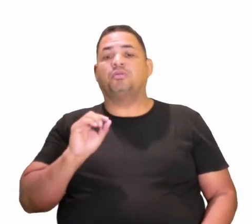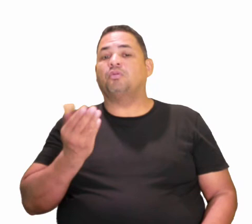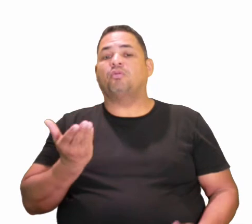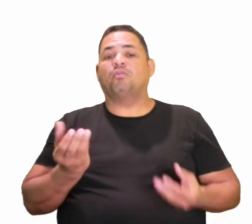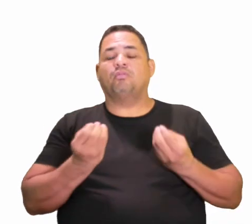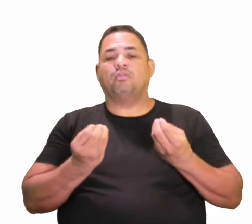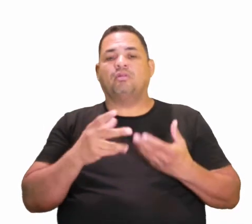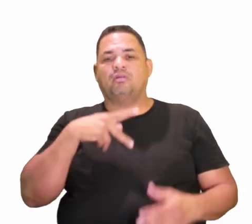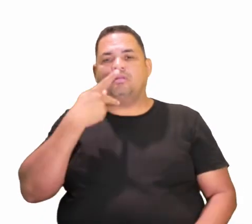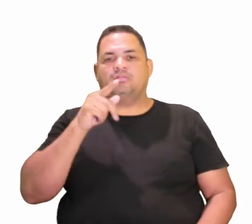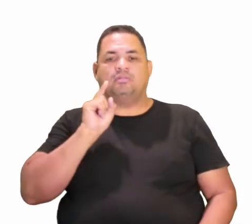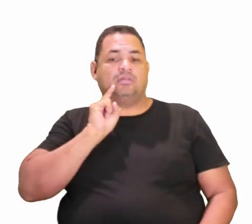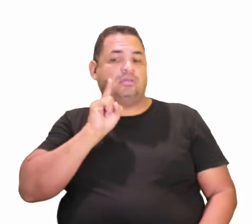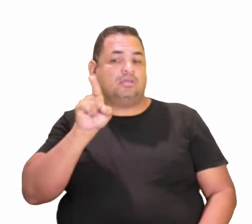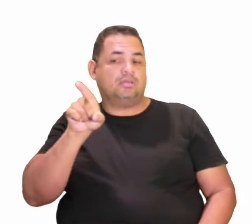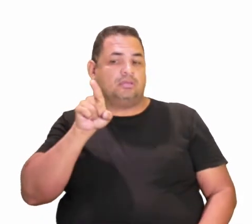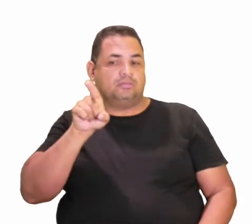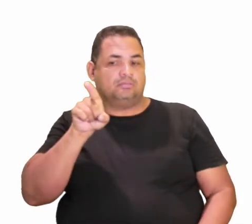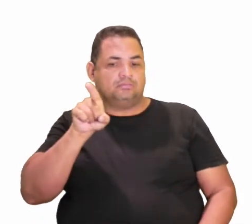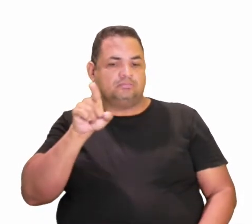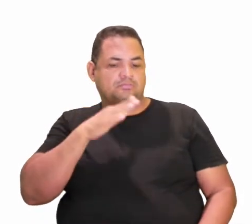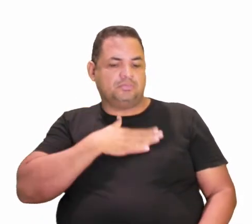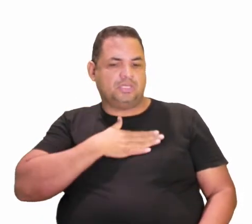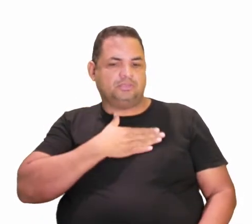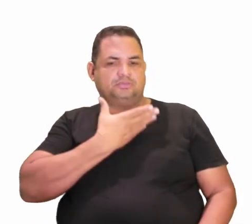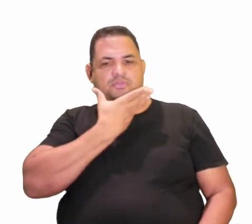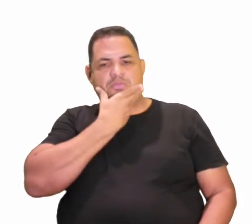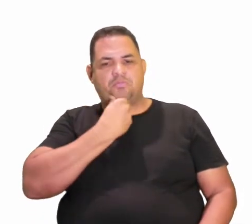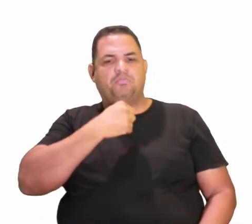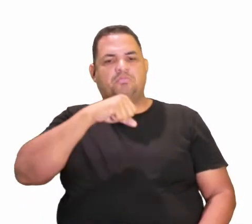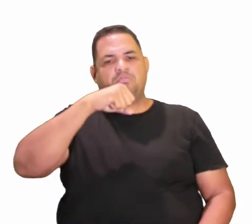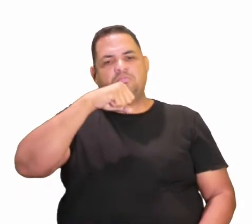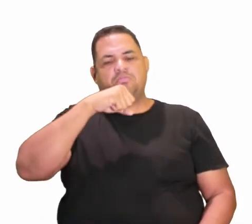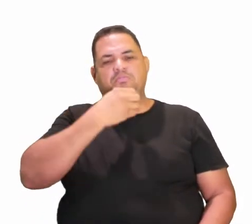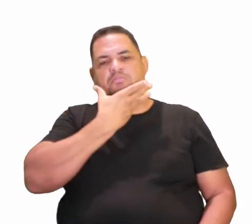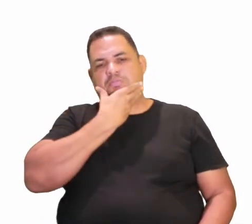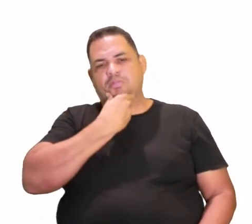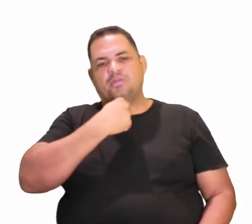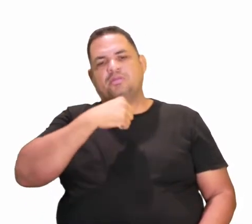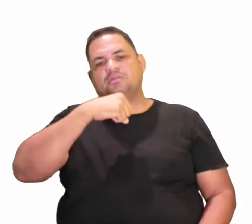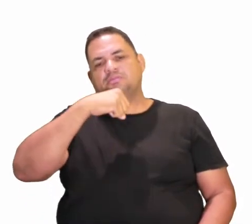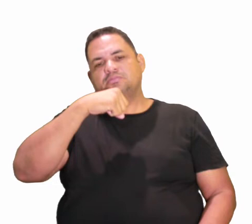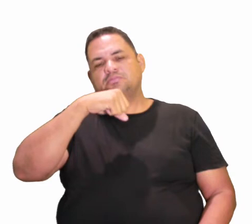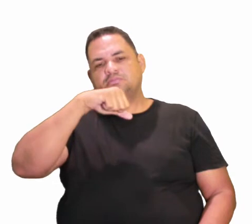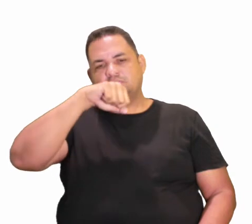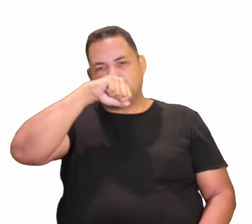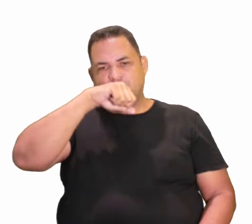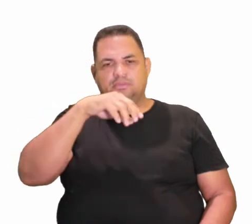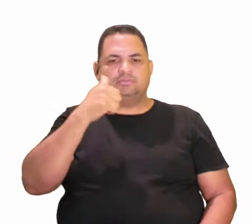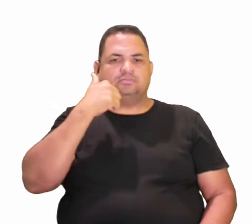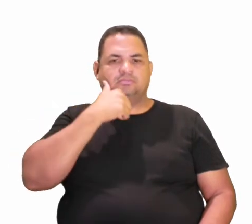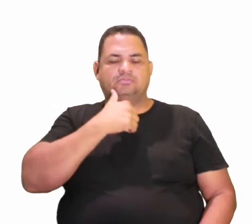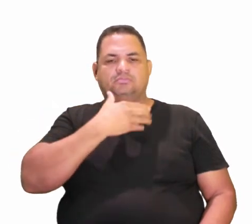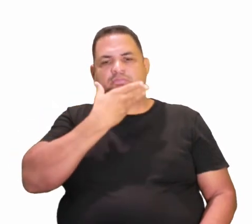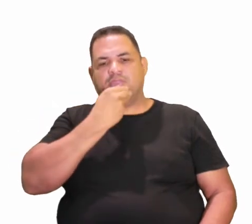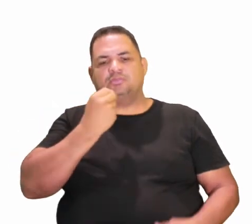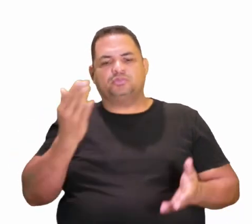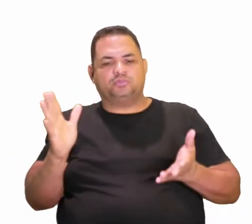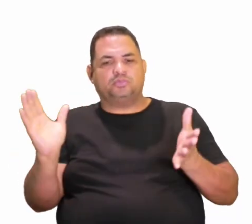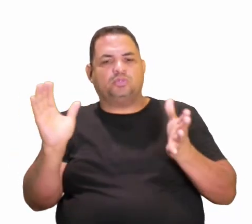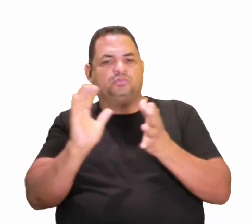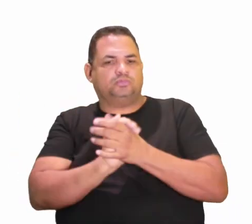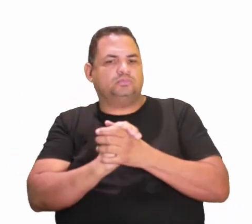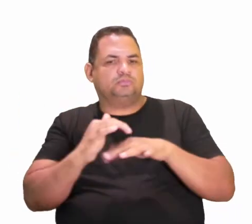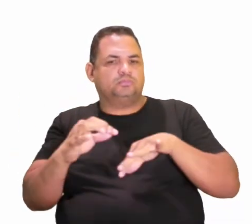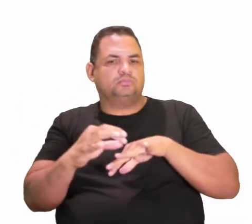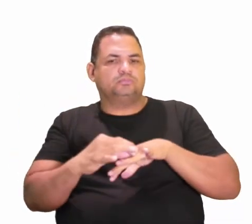fala. Aqueles são os meus pais, são esses dois aqui. Meu marido, my husband, and